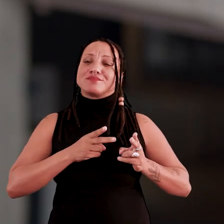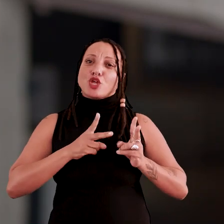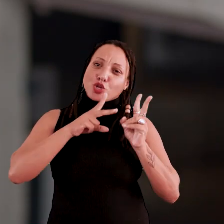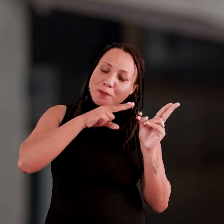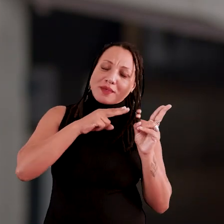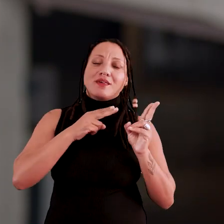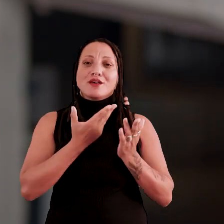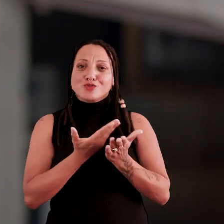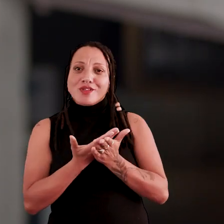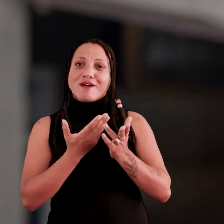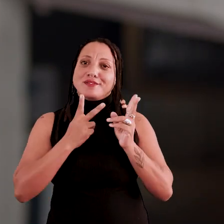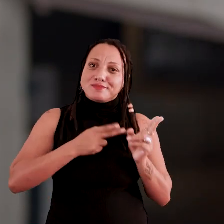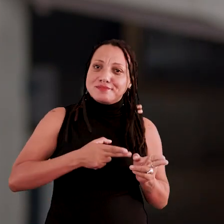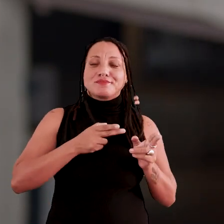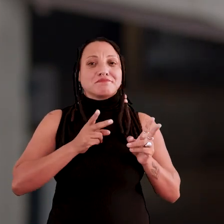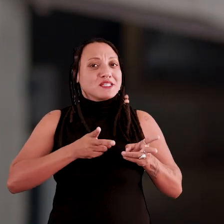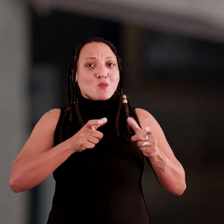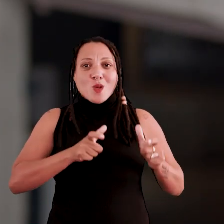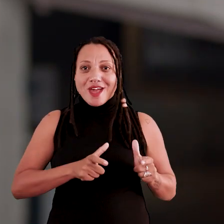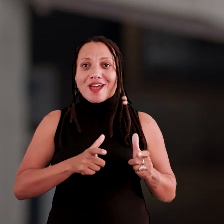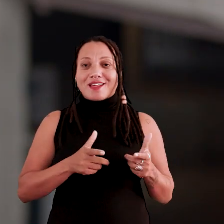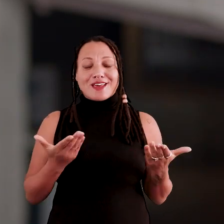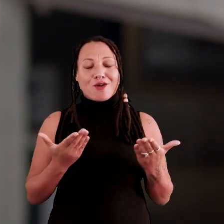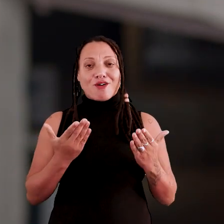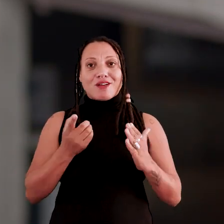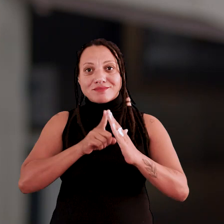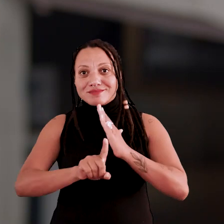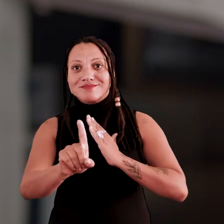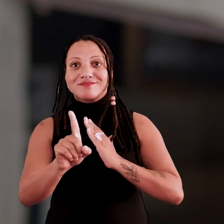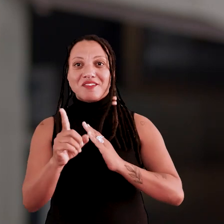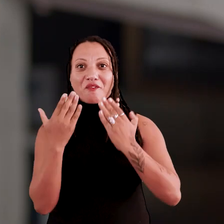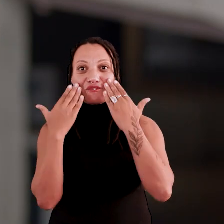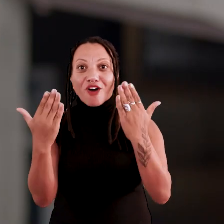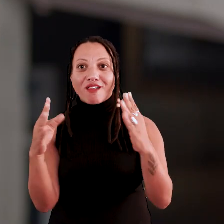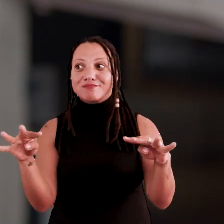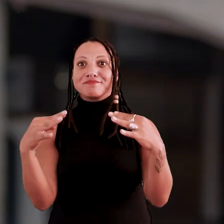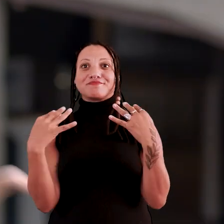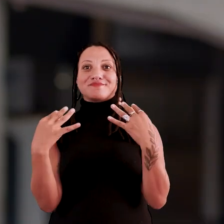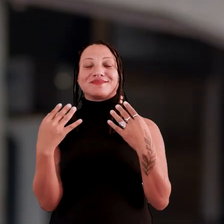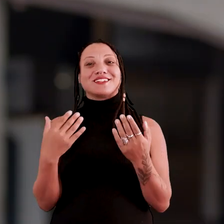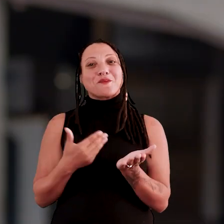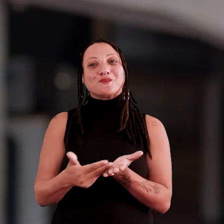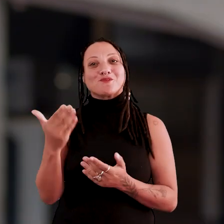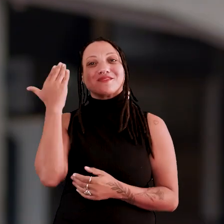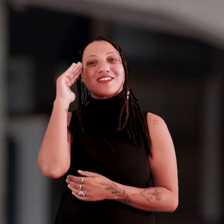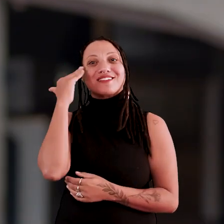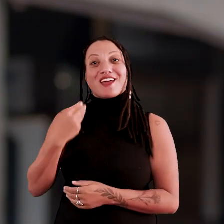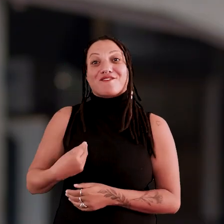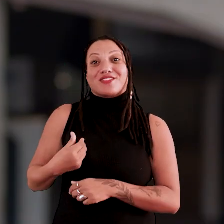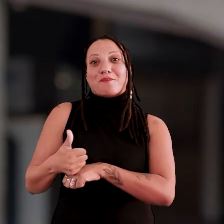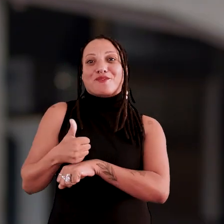trabalhos de conclusão de curso, né? Mas sair desse ambiente acadêmico e olhar para a realidade junto com o fim da pandemia, né?